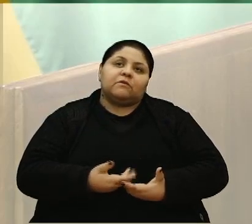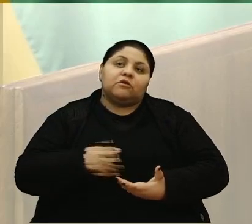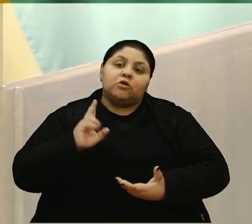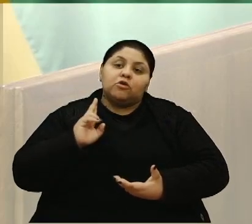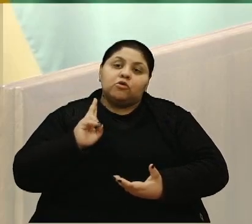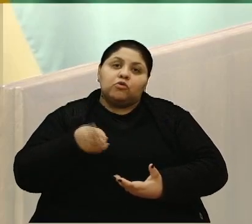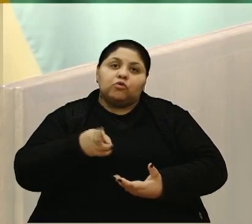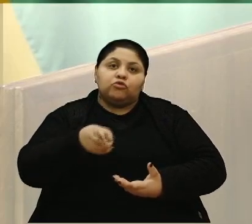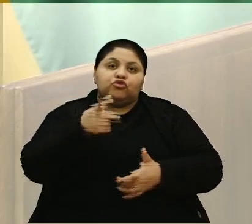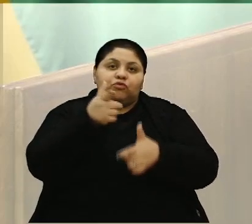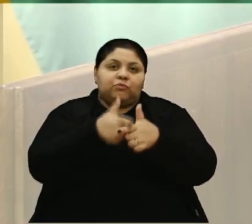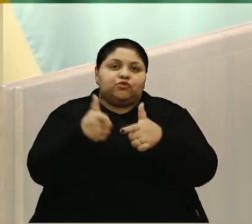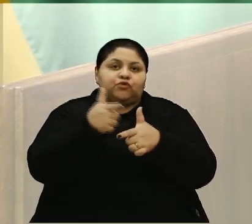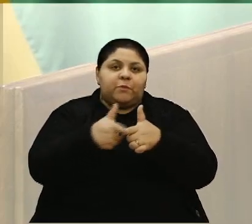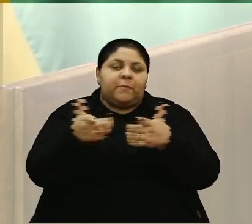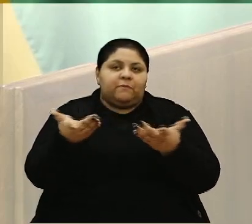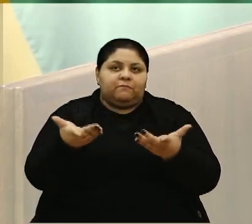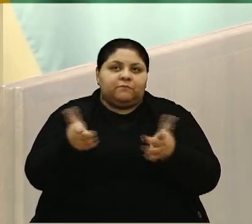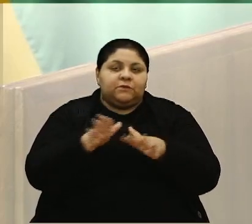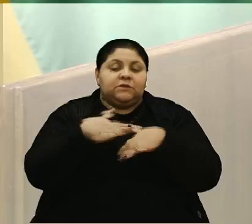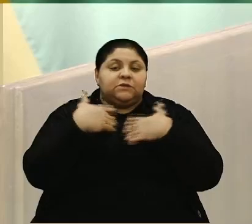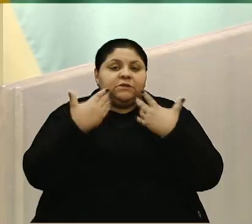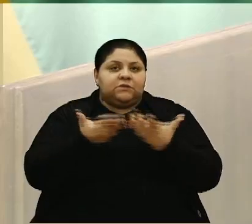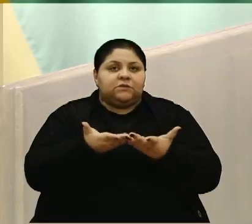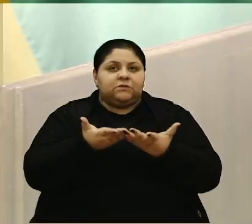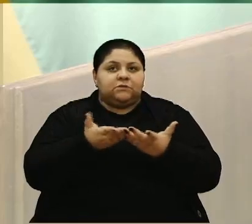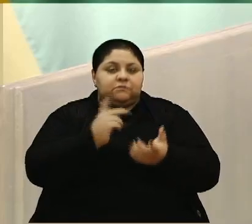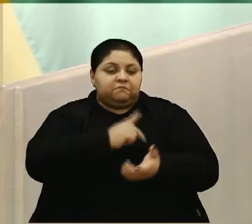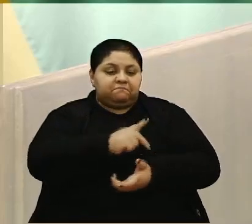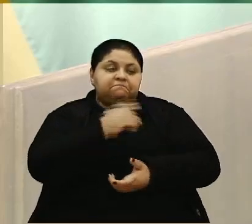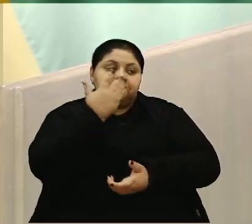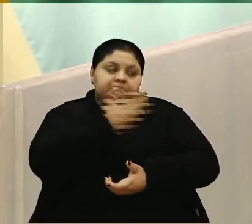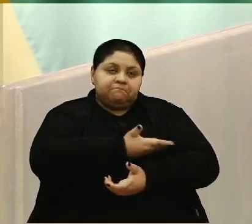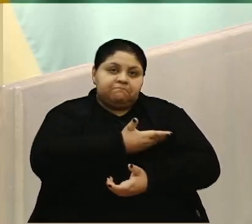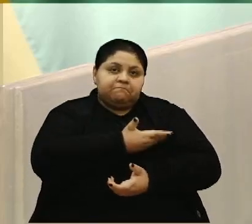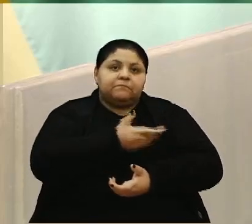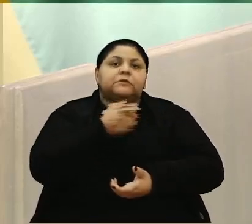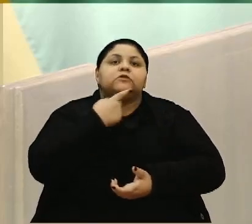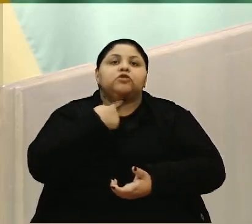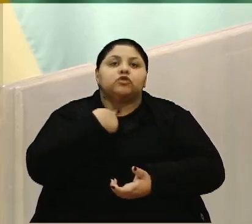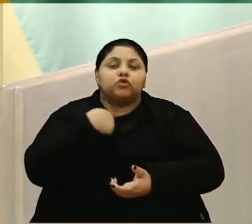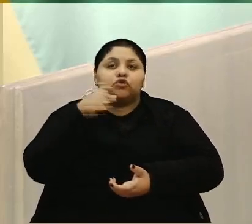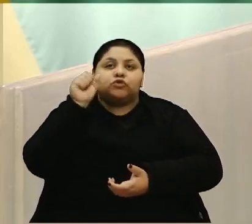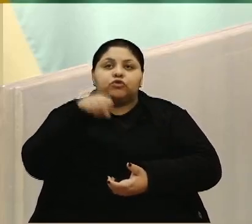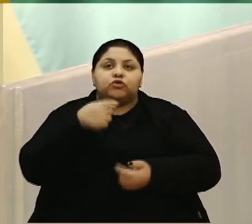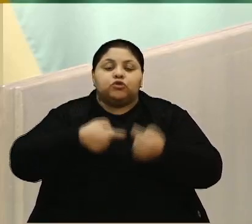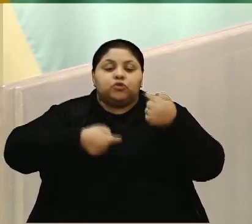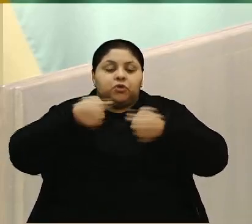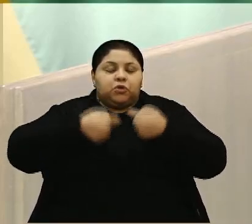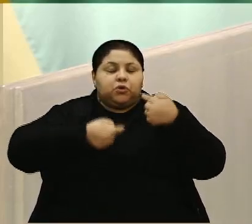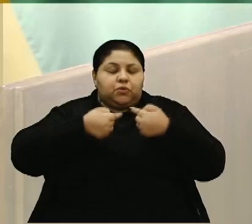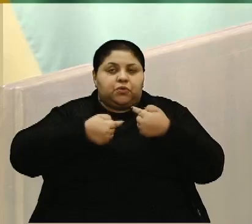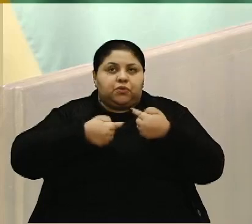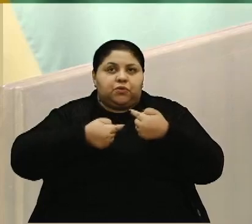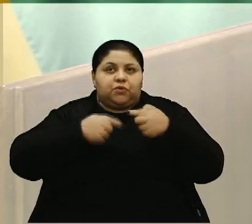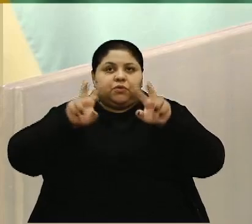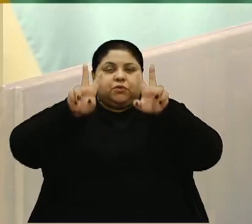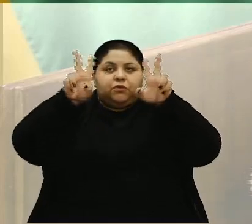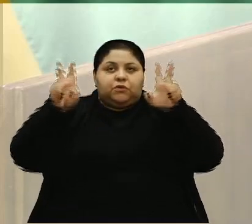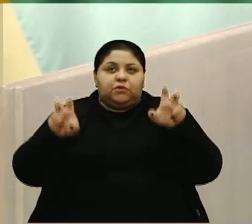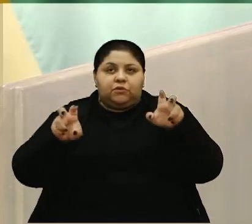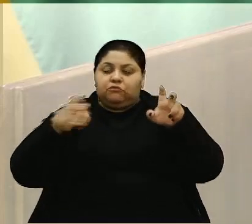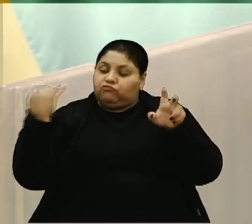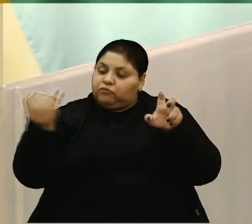continuamos com esses problemas. Então, nobre presidente, gostaria sim de estar discutindo temas de